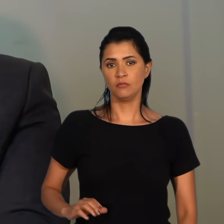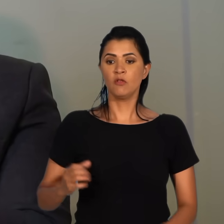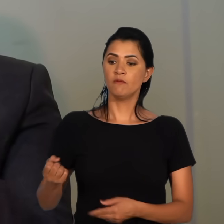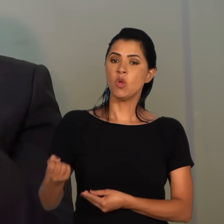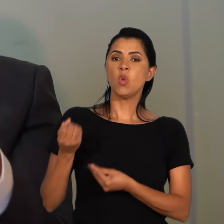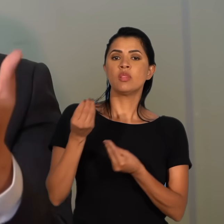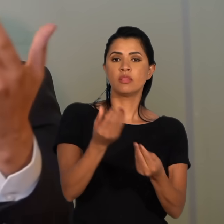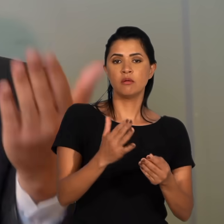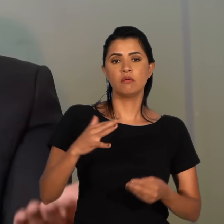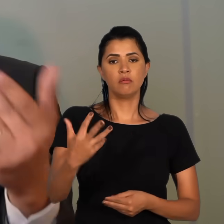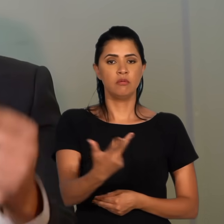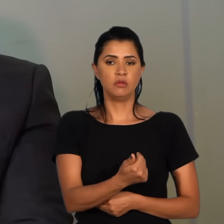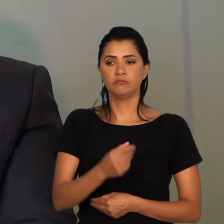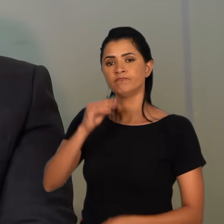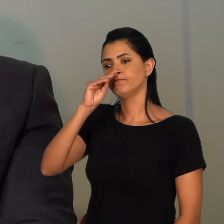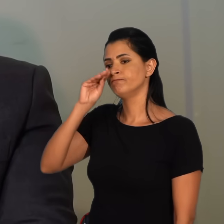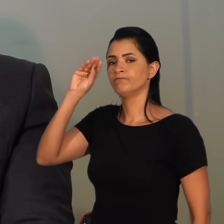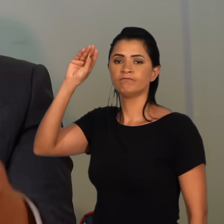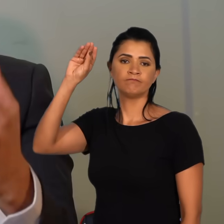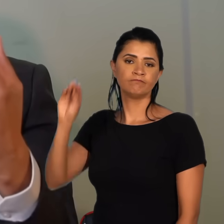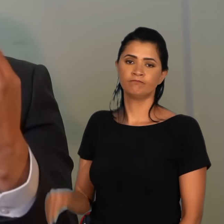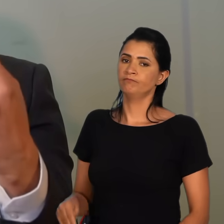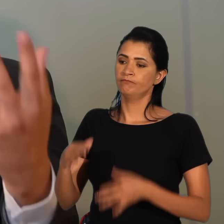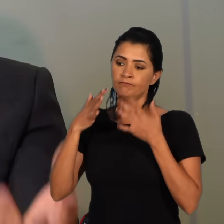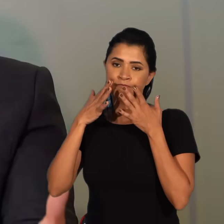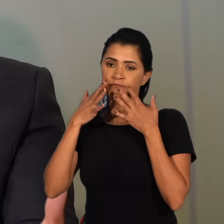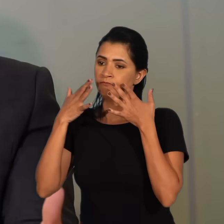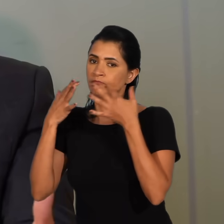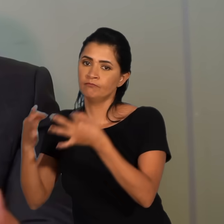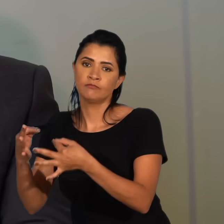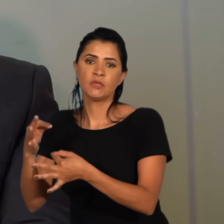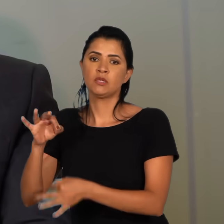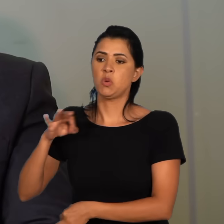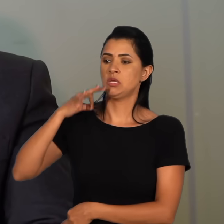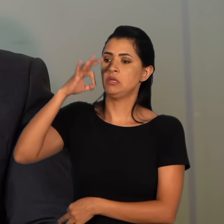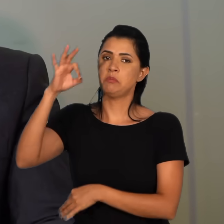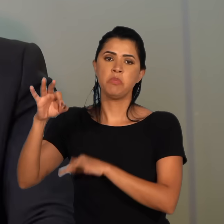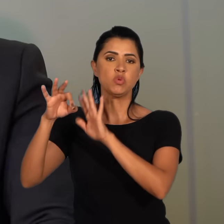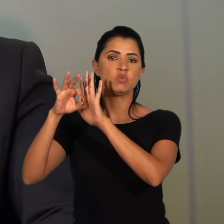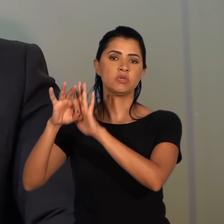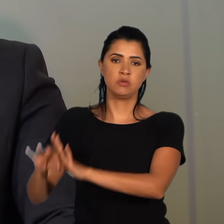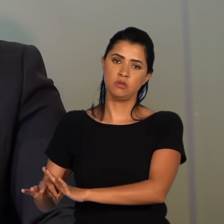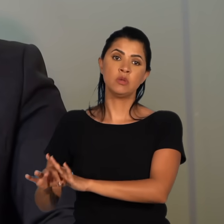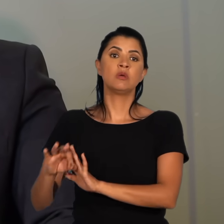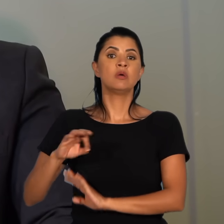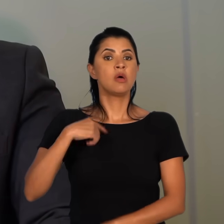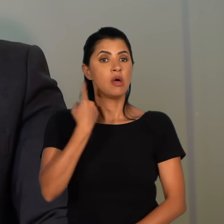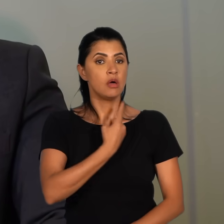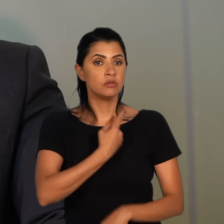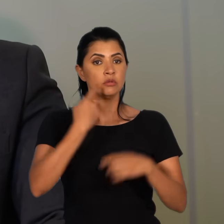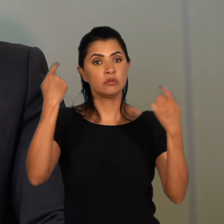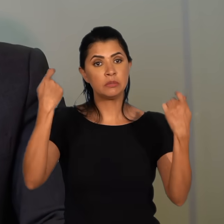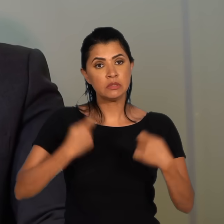trazer a salvação não escutam a sua palavra não não dão ouvido a voz do Espírito Santo né então nós precisamos